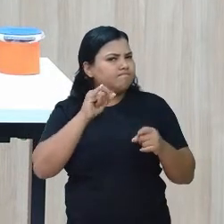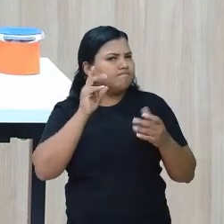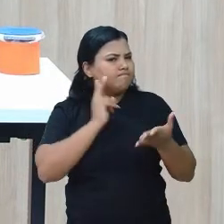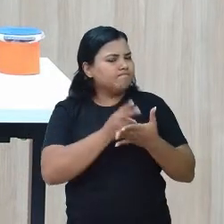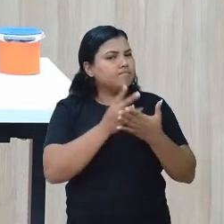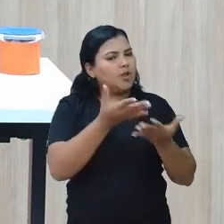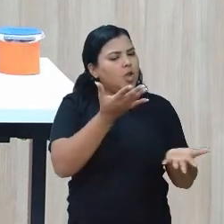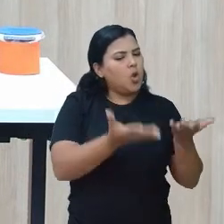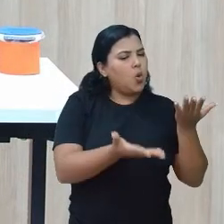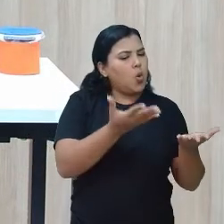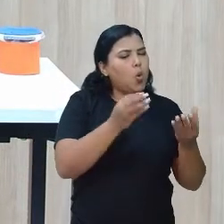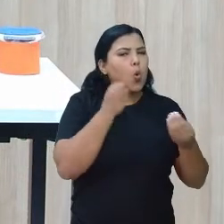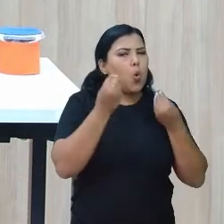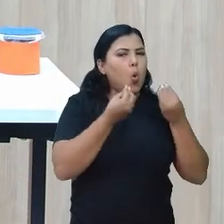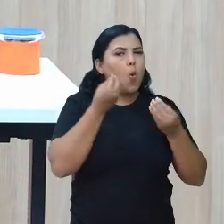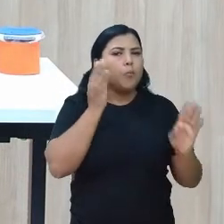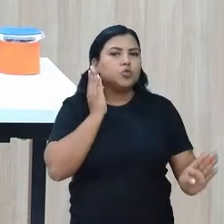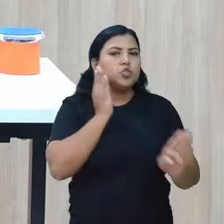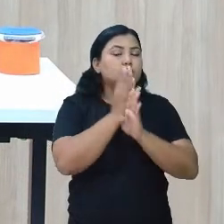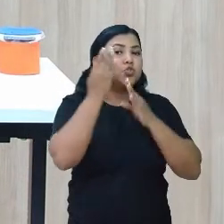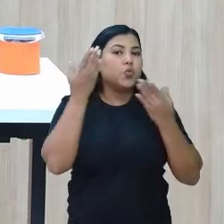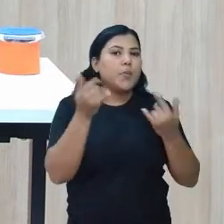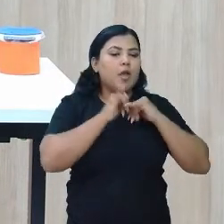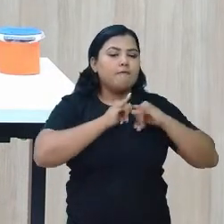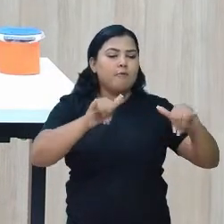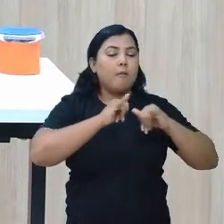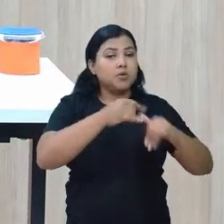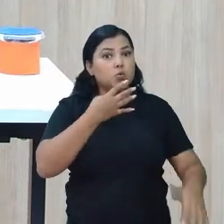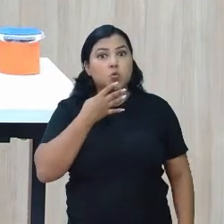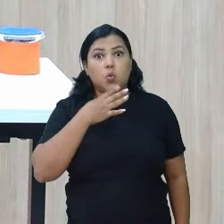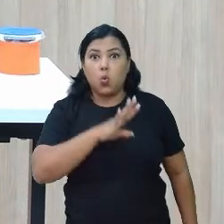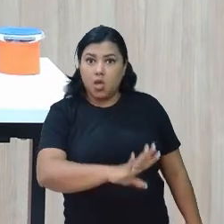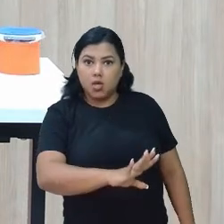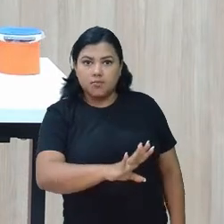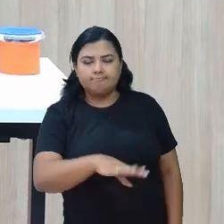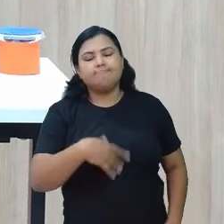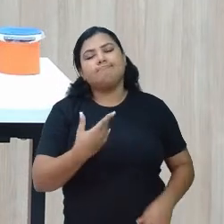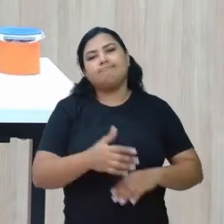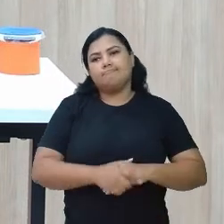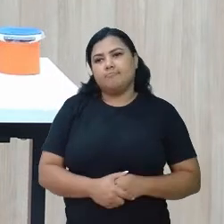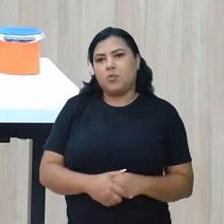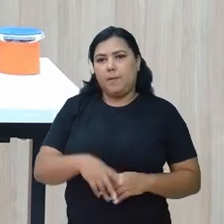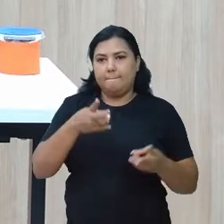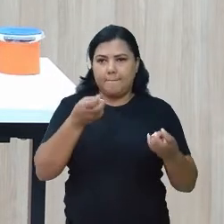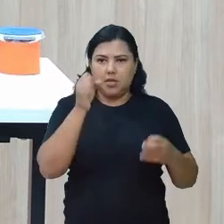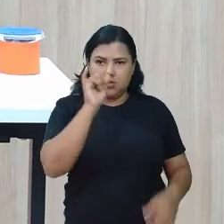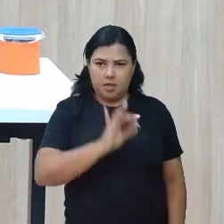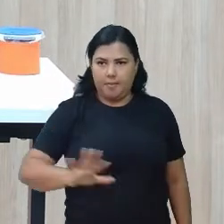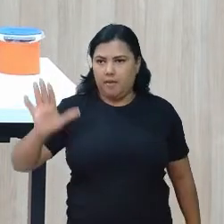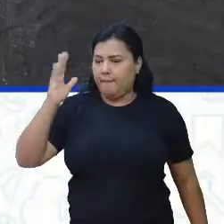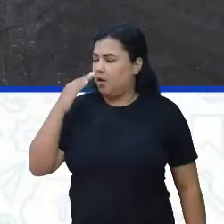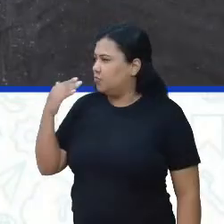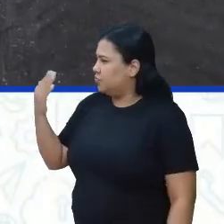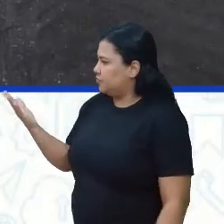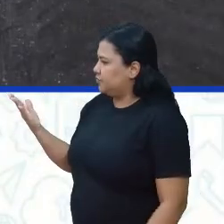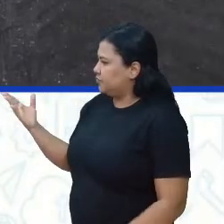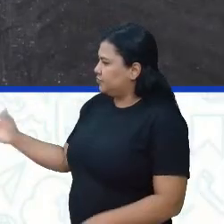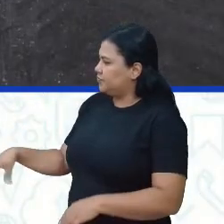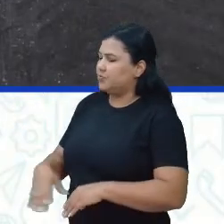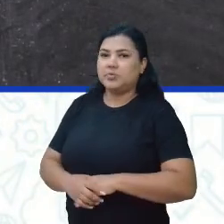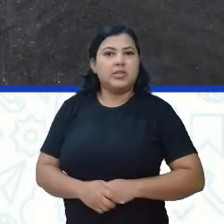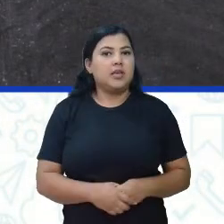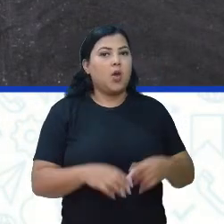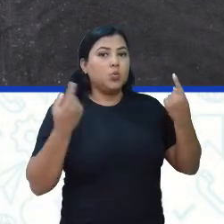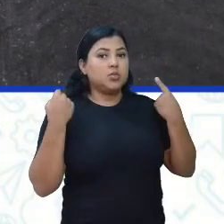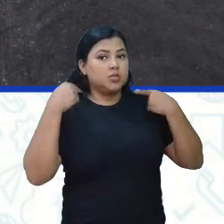como é que eu consigo descobrir a informação desconhecida, a incógnita? Veja essa imagem na tela aí e é o desafio para